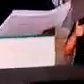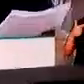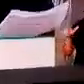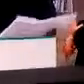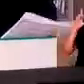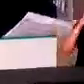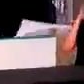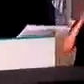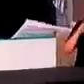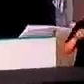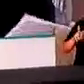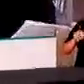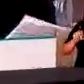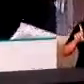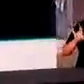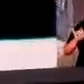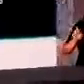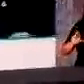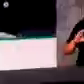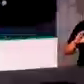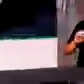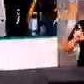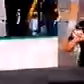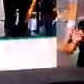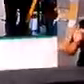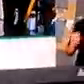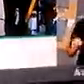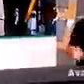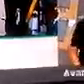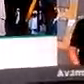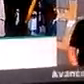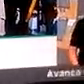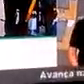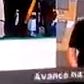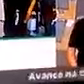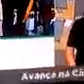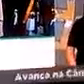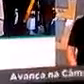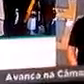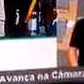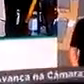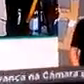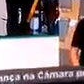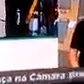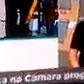Próximo orador, Valdir Colato, pelo PMDB. Só deixou o representante falar. Pode falar, senhor